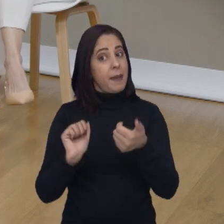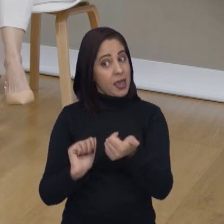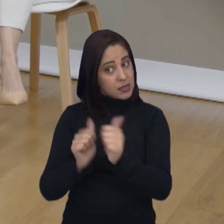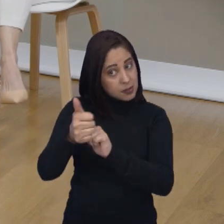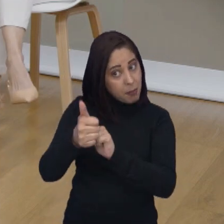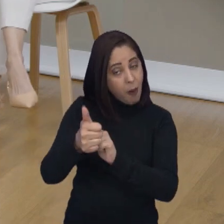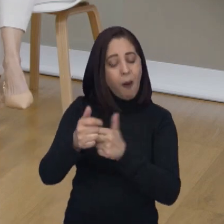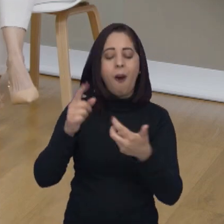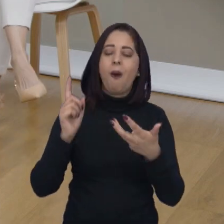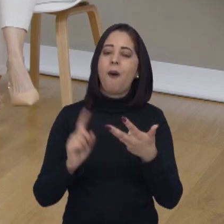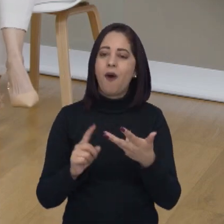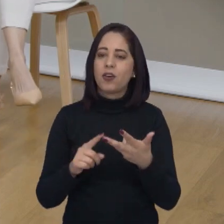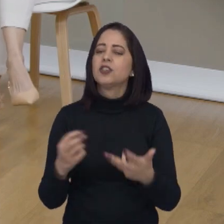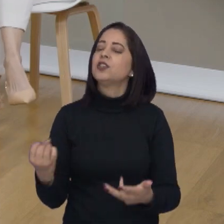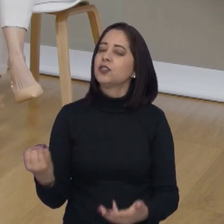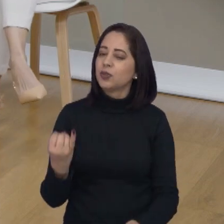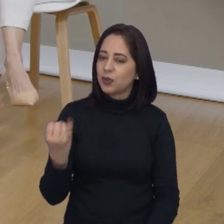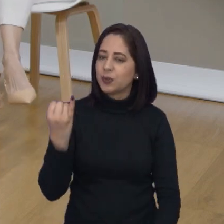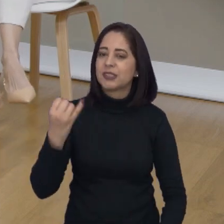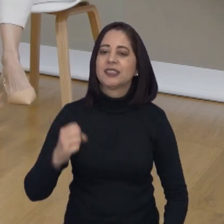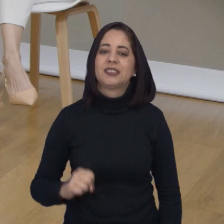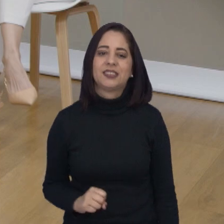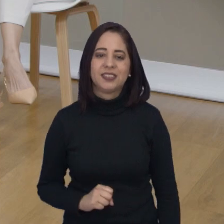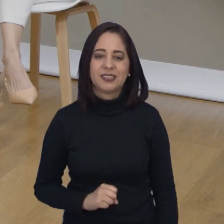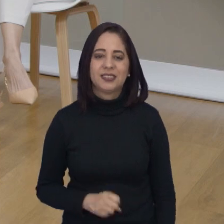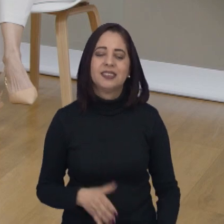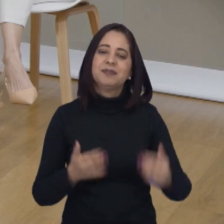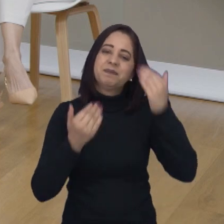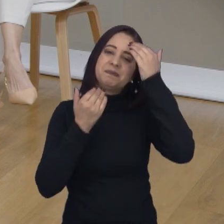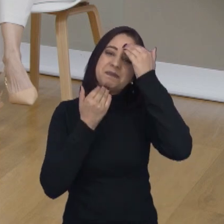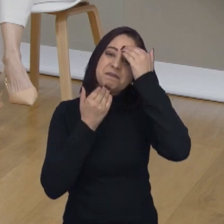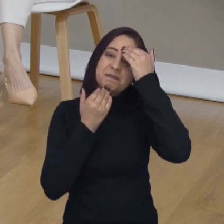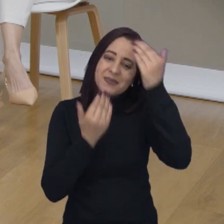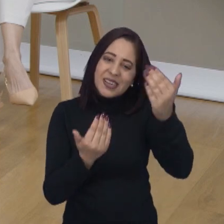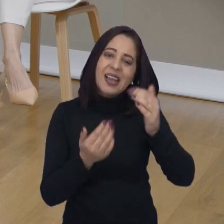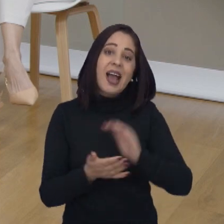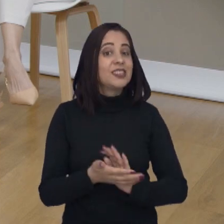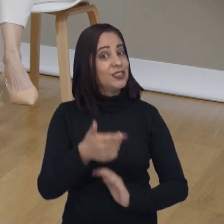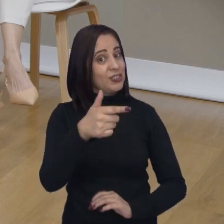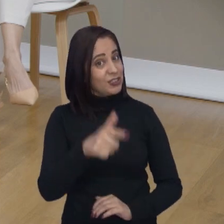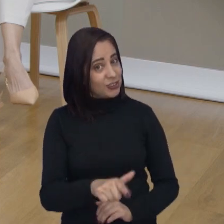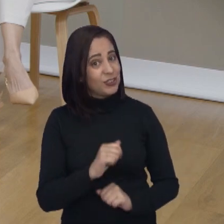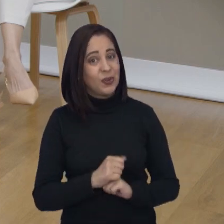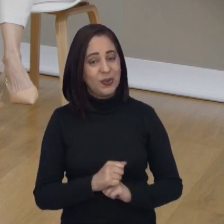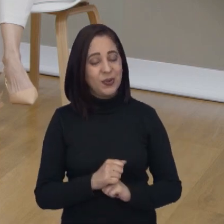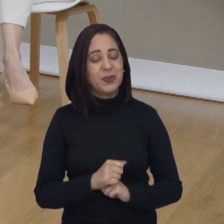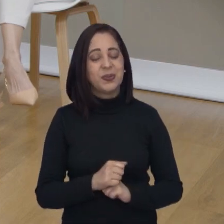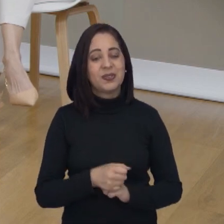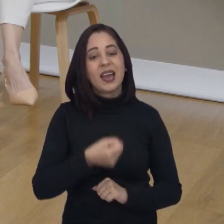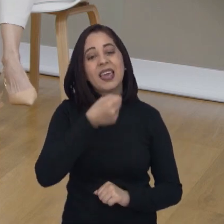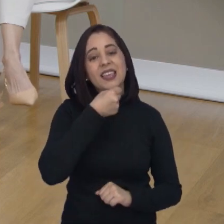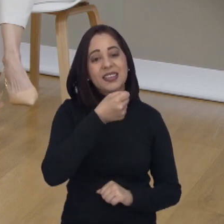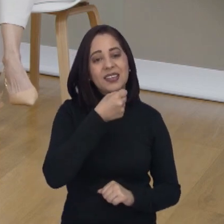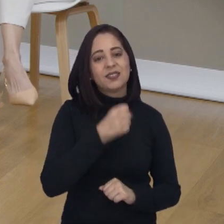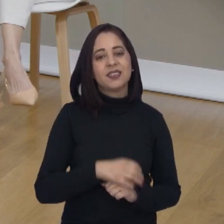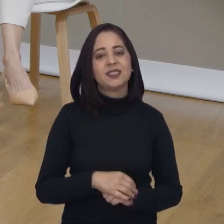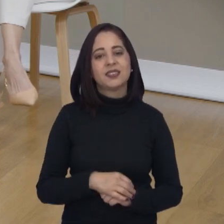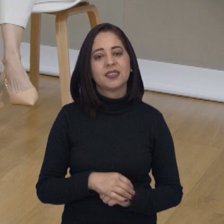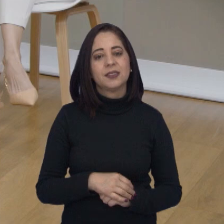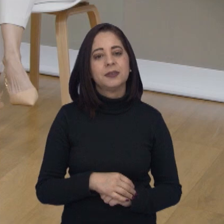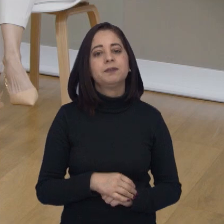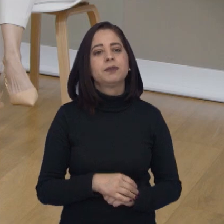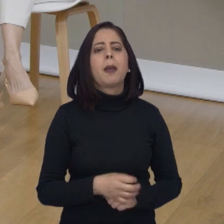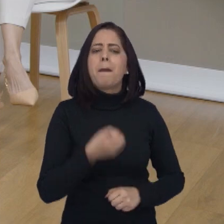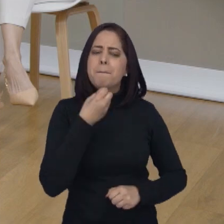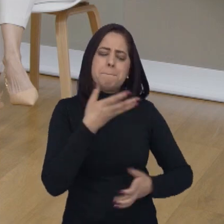física. Isso é muito importante. Muito obrigada, doutora, mais uma vez pela sua participação. Você, como eu falei aqui no